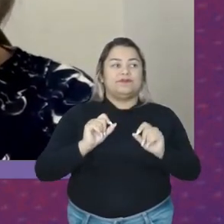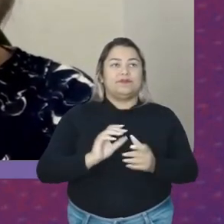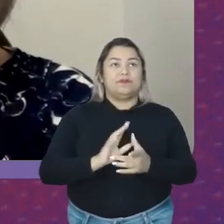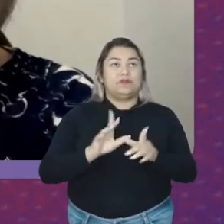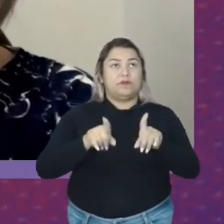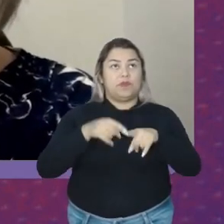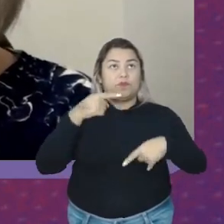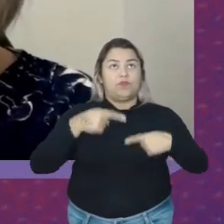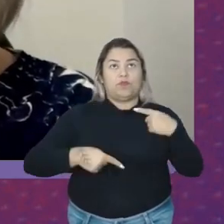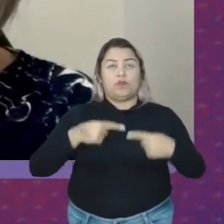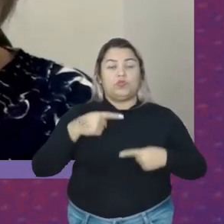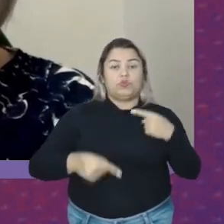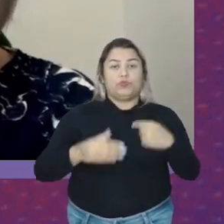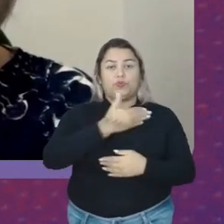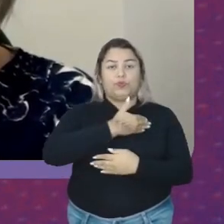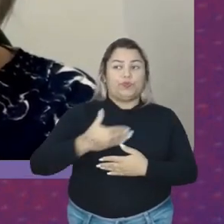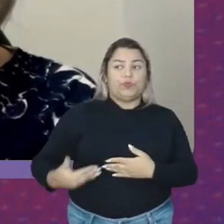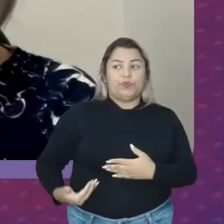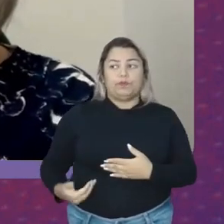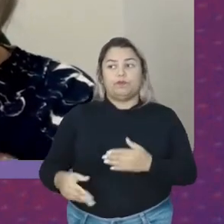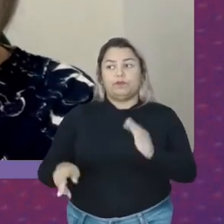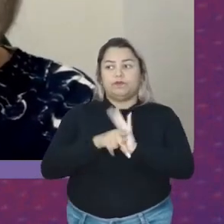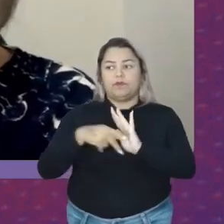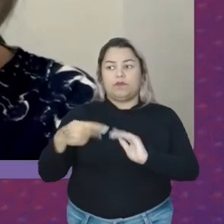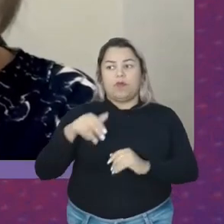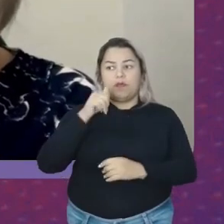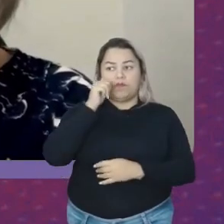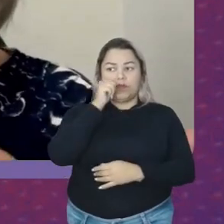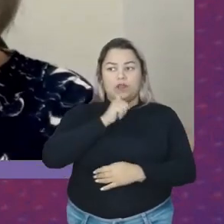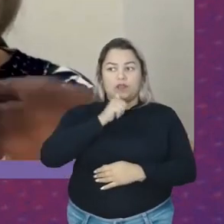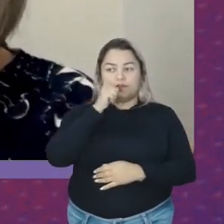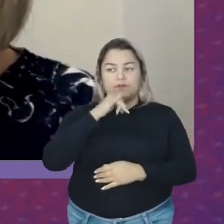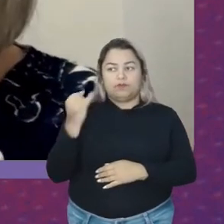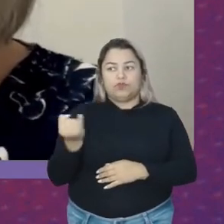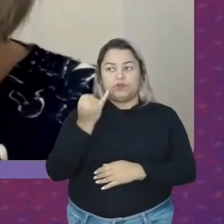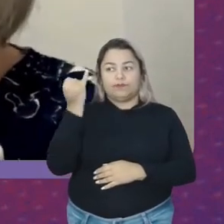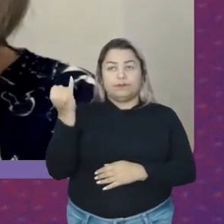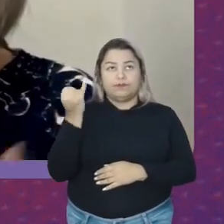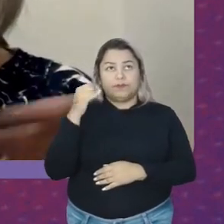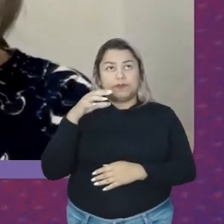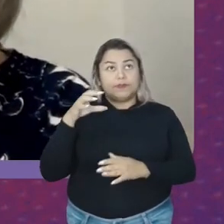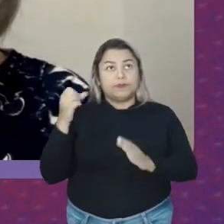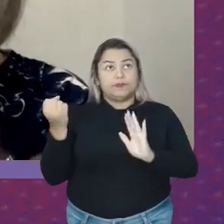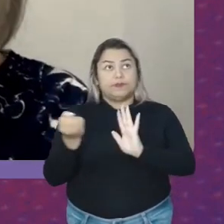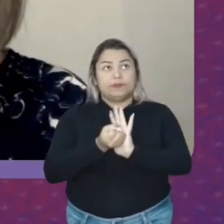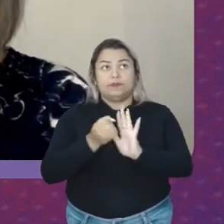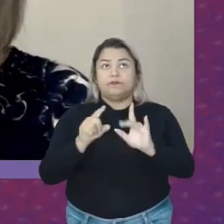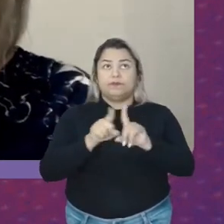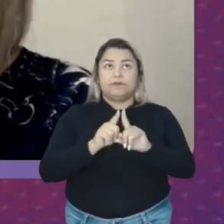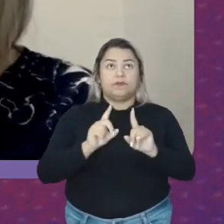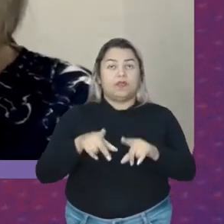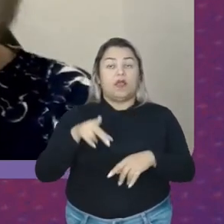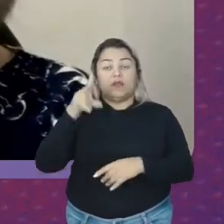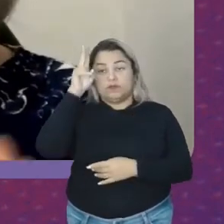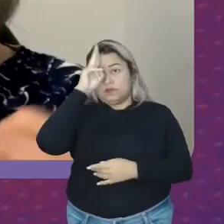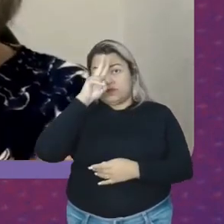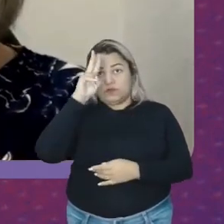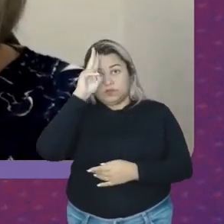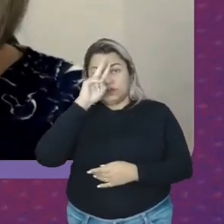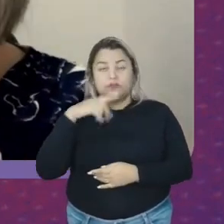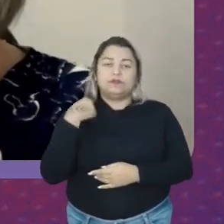pensar políticas públicas para as mulheres. Isso é importante de demarcar, porque nunca antes na história do nosso